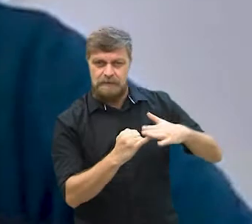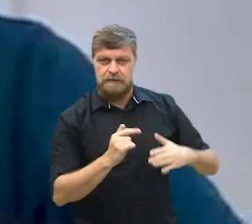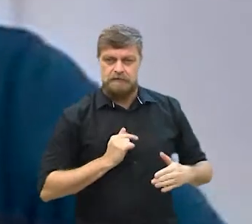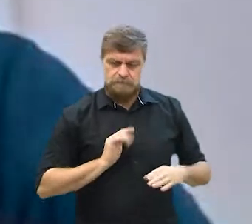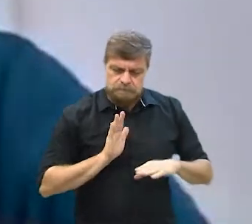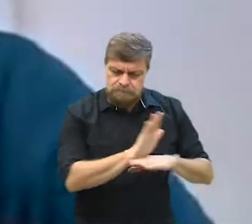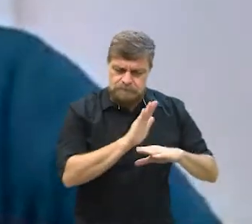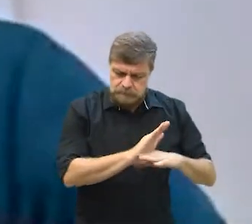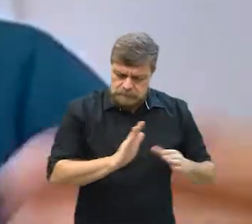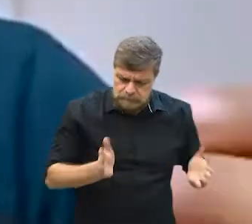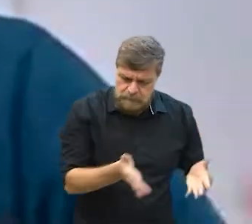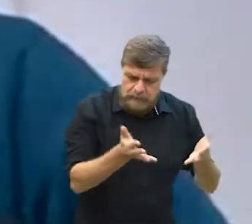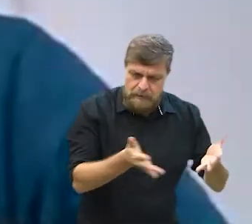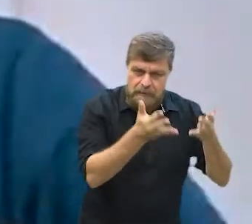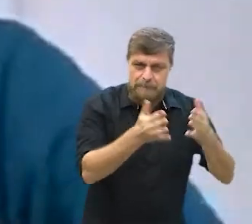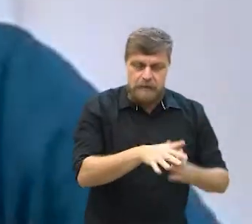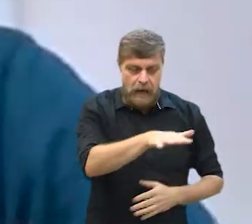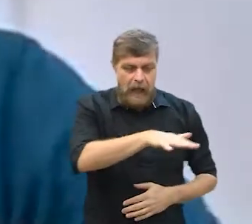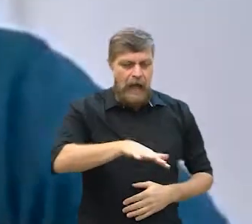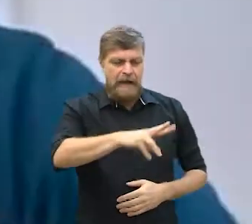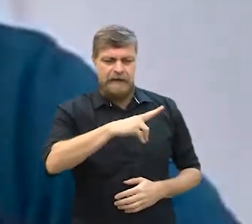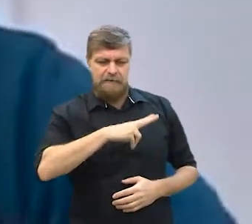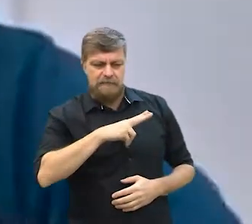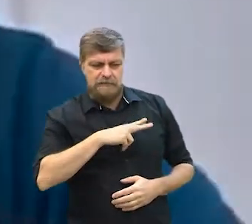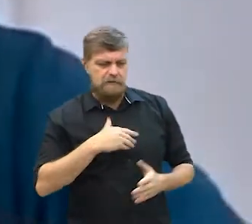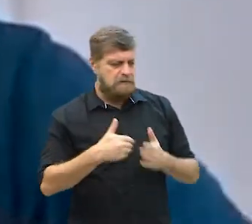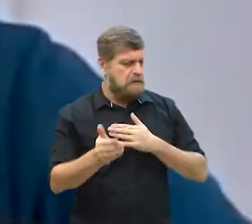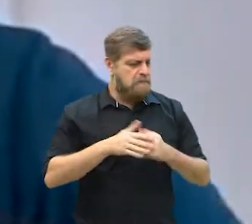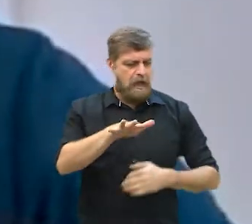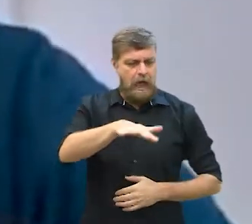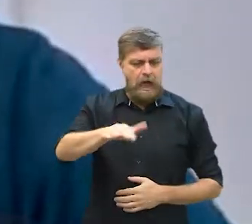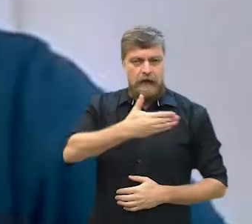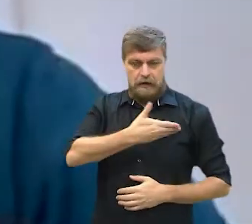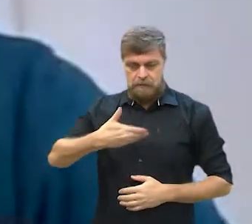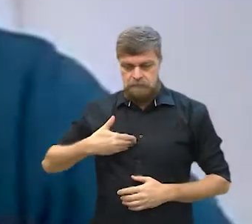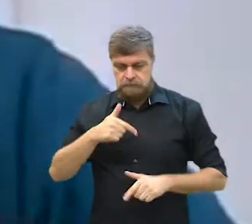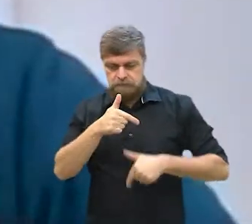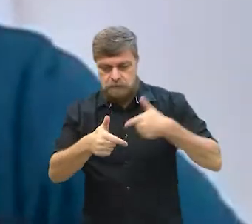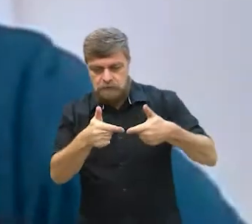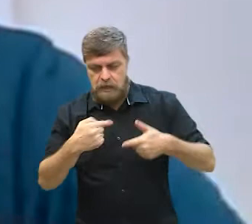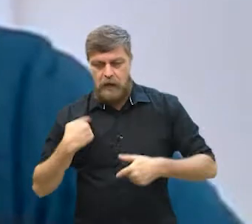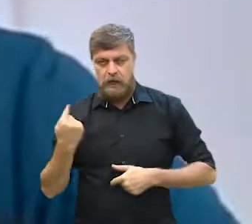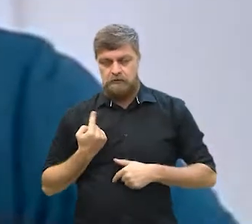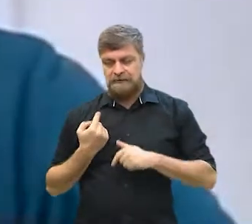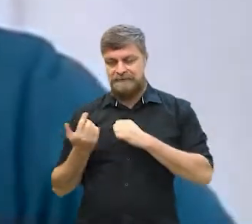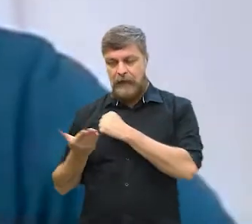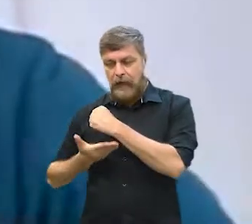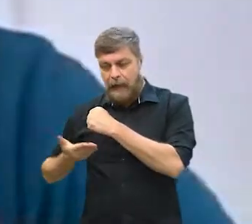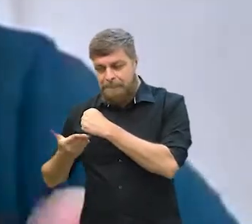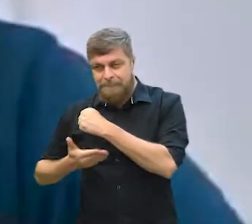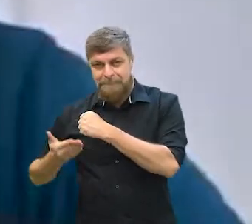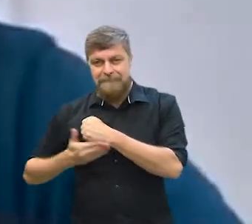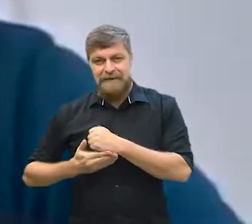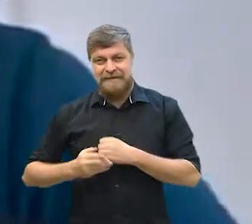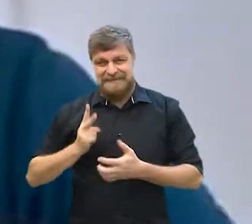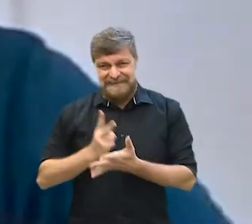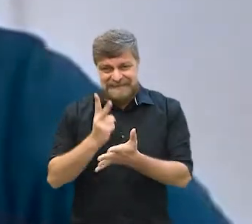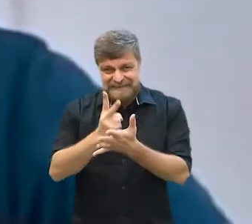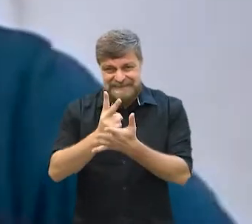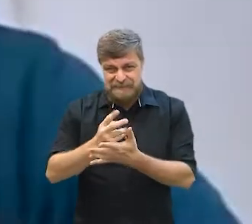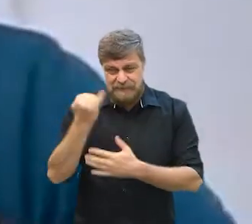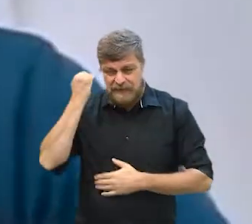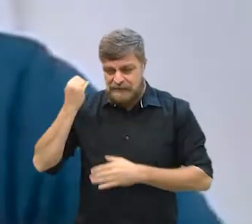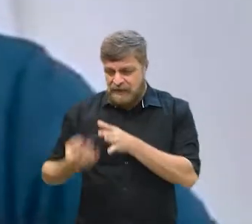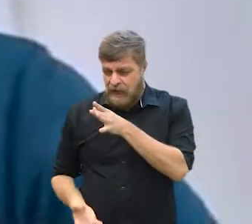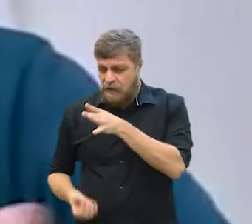instituições clientes, dos clientes de área privada, enfim, seja da área pública, mas o nosso DNA é o quê? É prover, sempre foi, desde